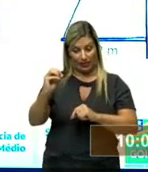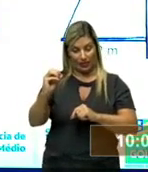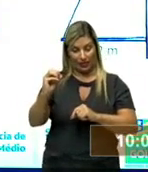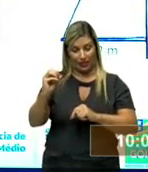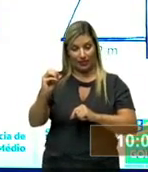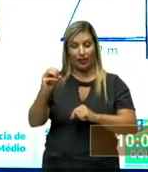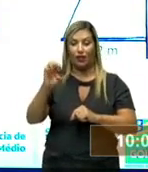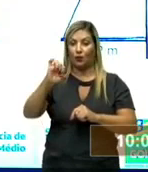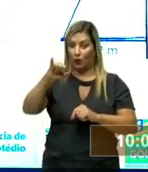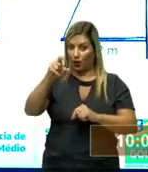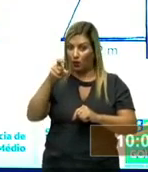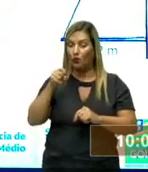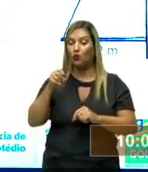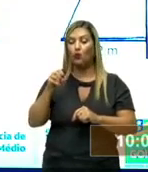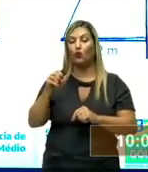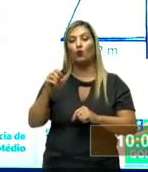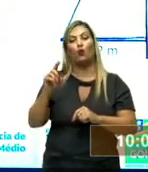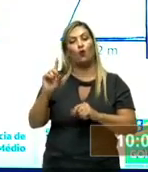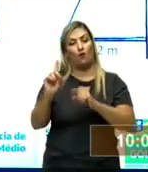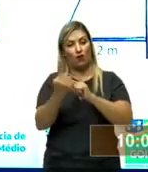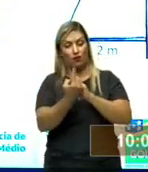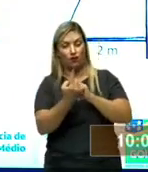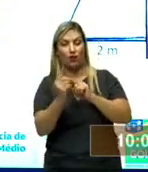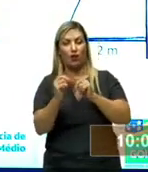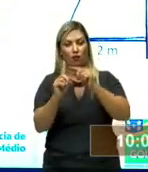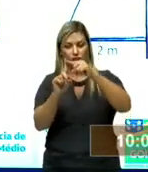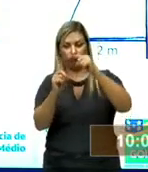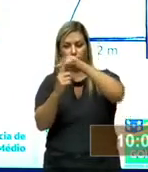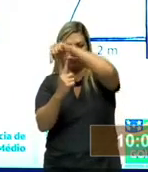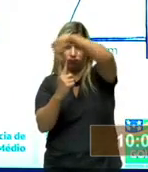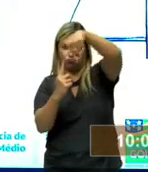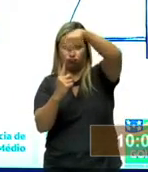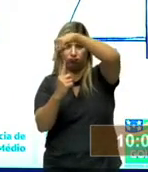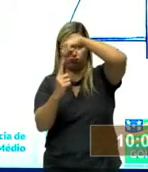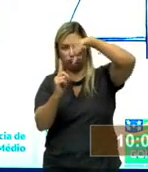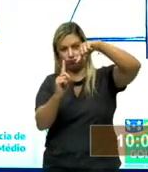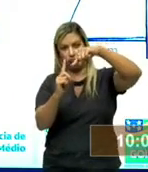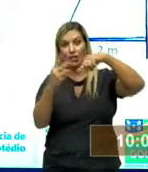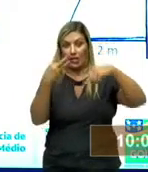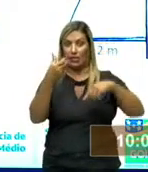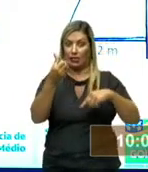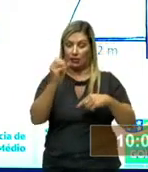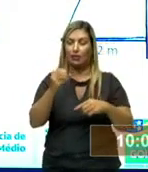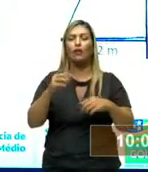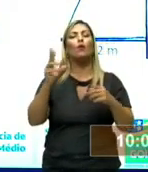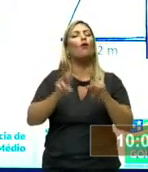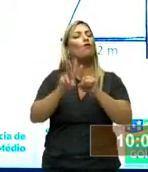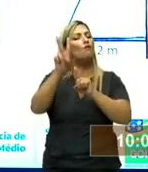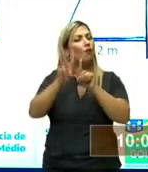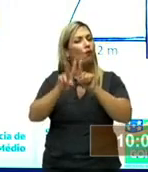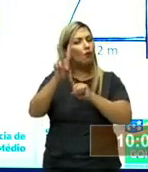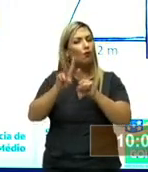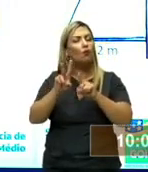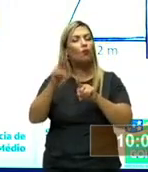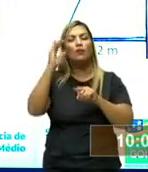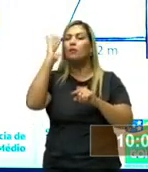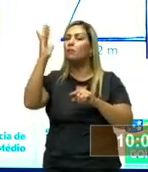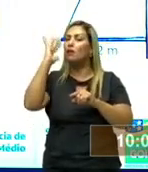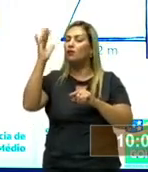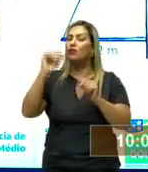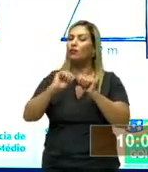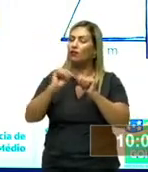torno do eixo vertical que assegura qual o volume do sólido de revolução